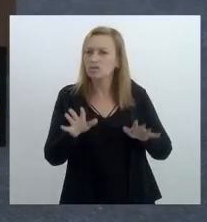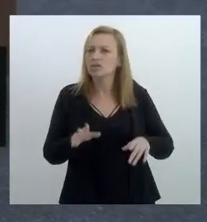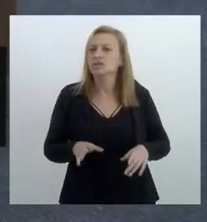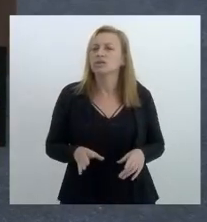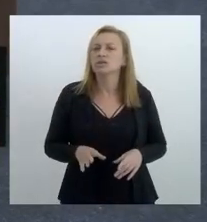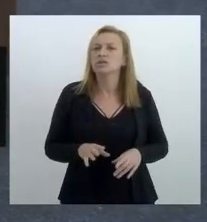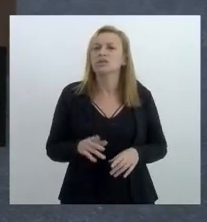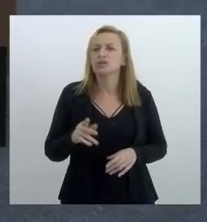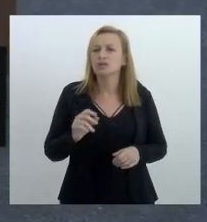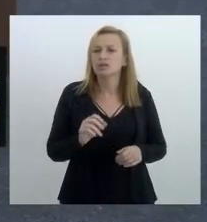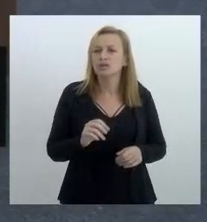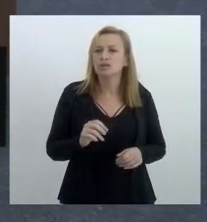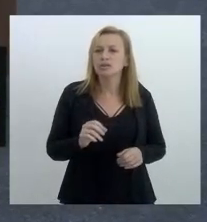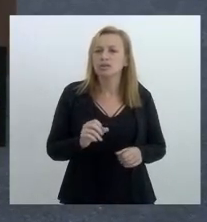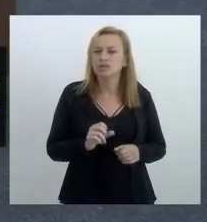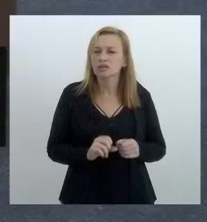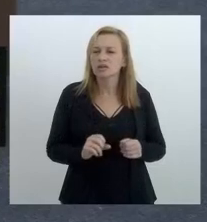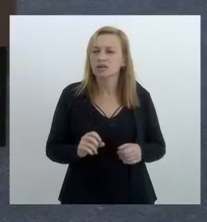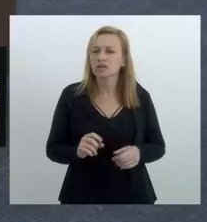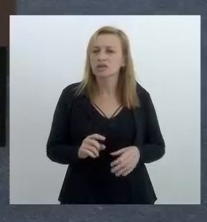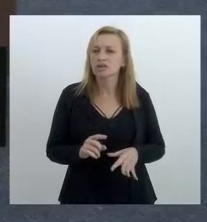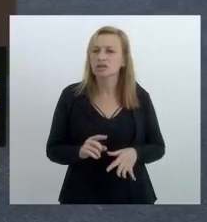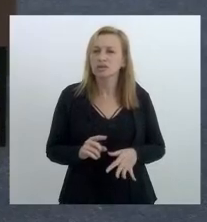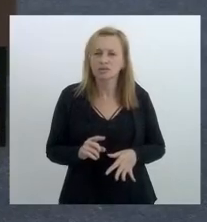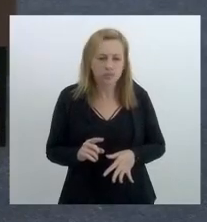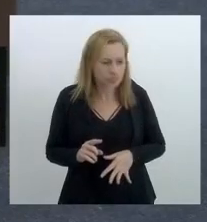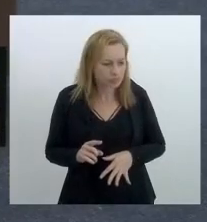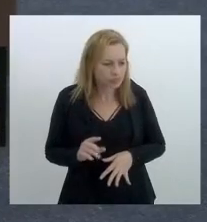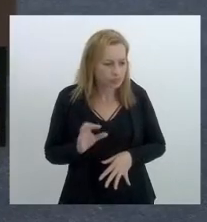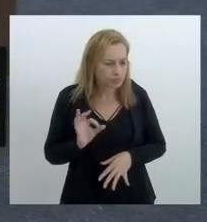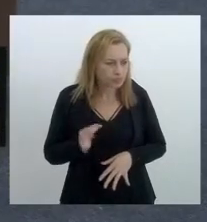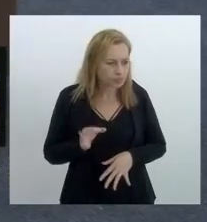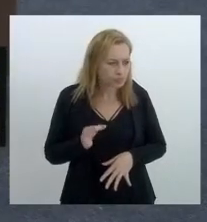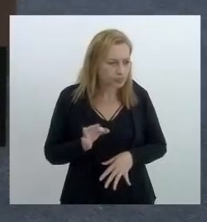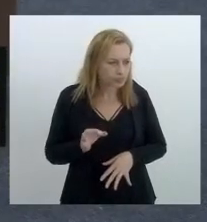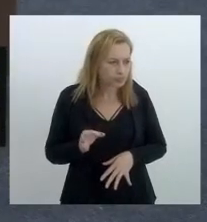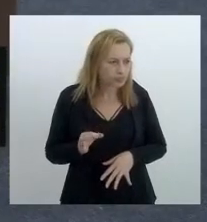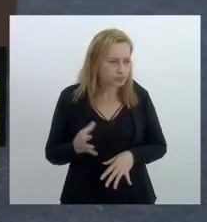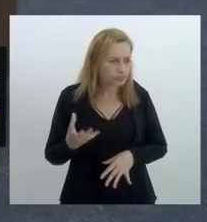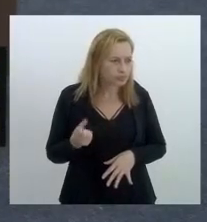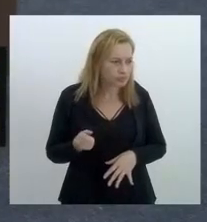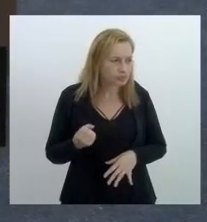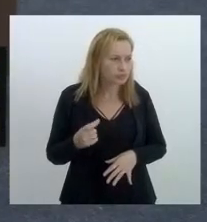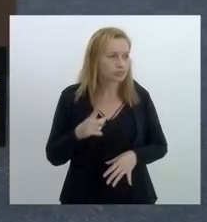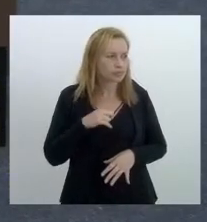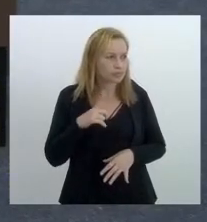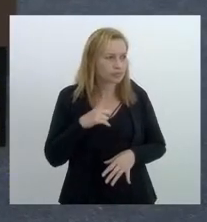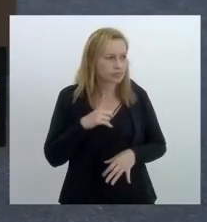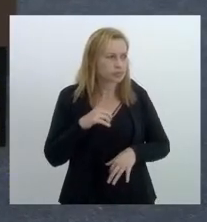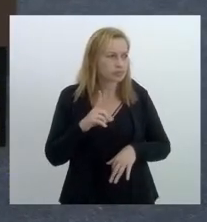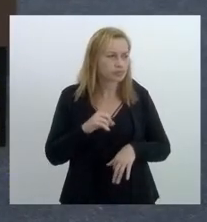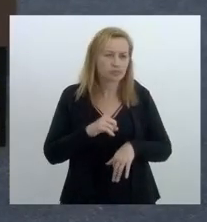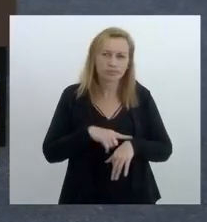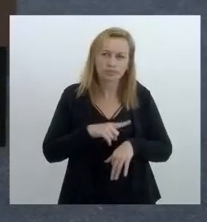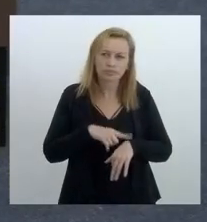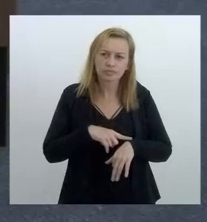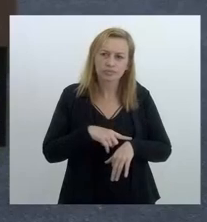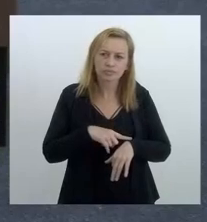efeito que a gente teria se os duodécimos fossem exatamente aplicados. A gente teria, nessa altura do